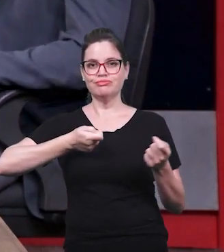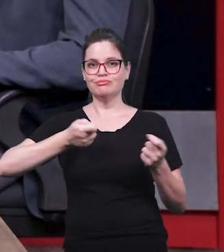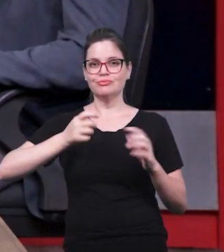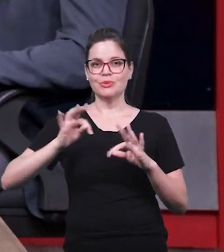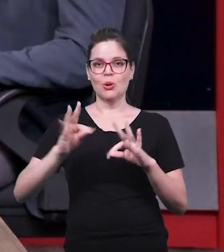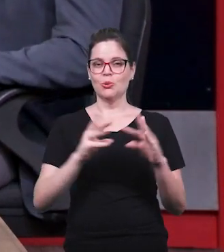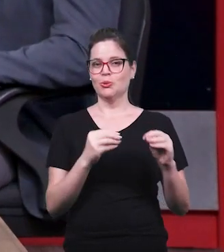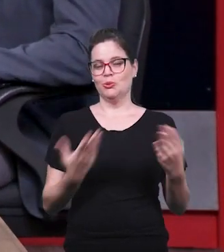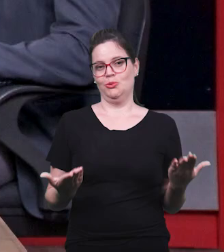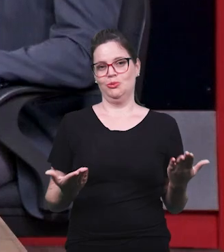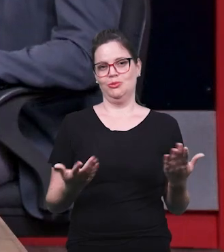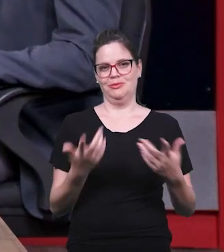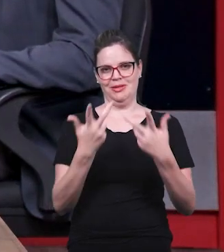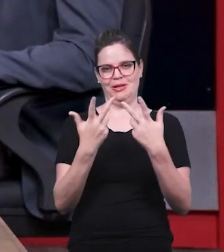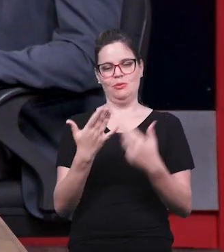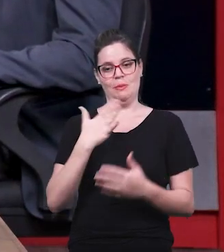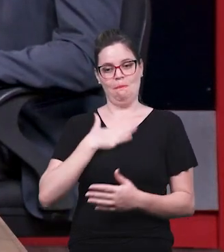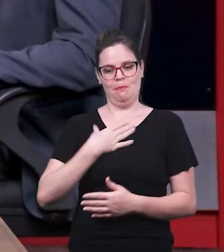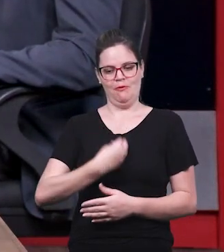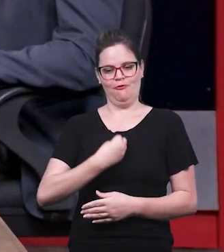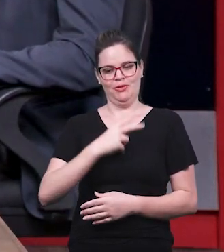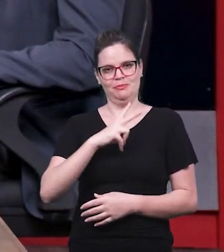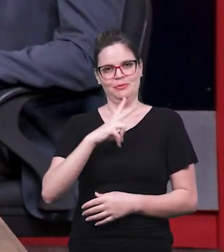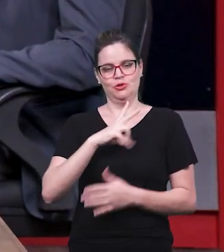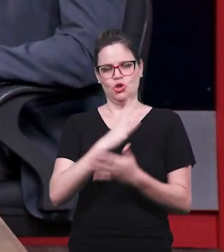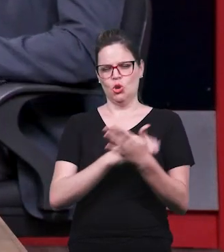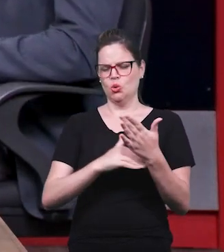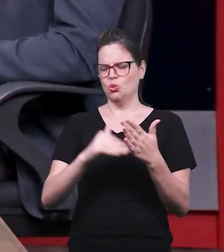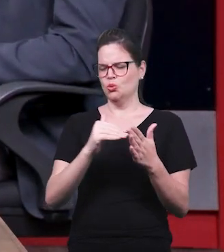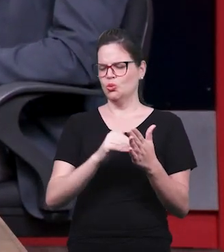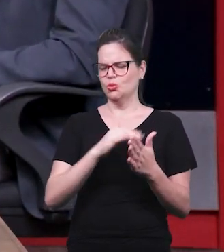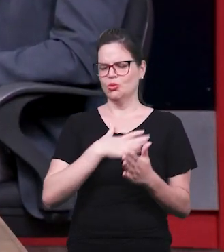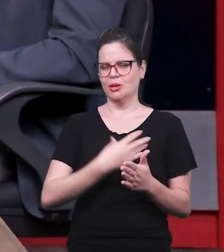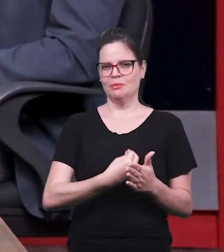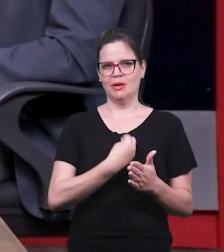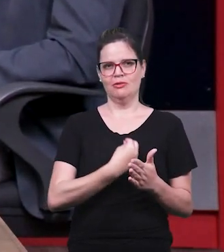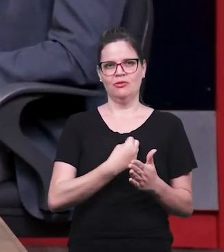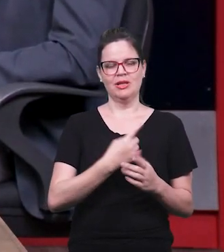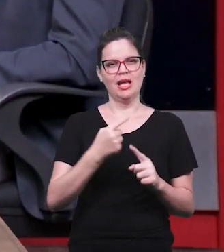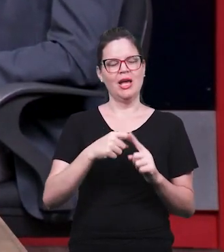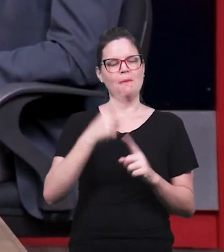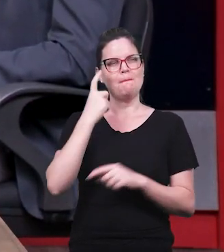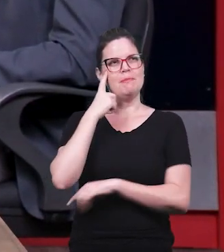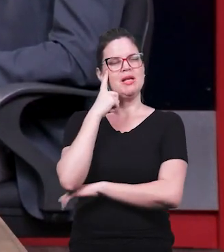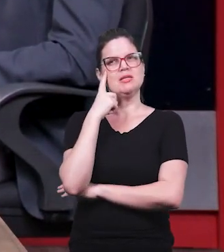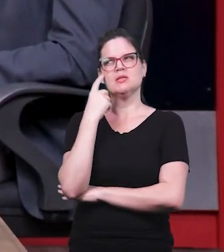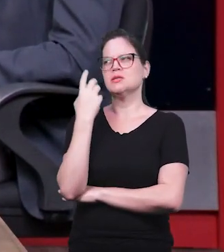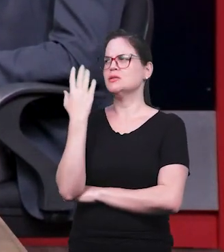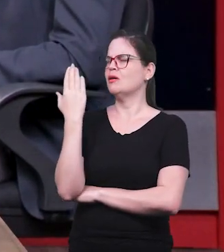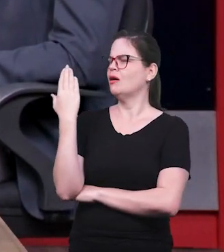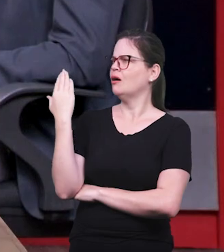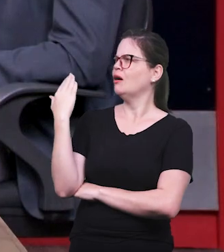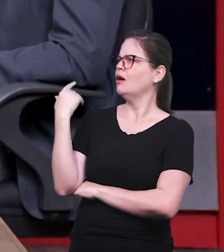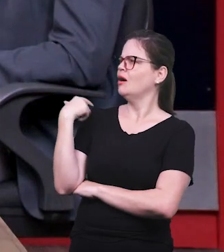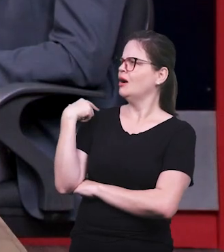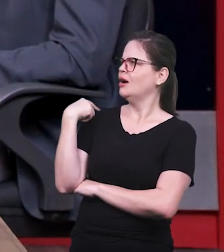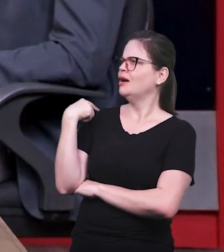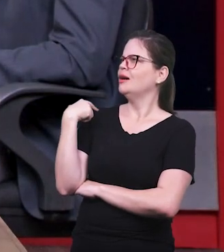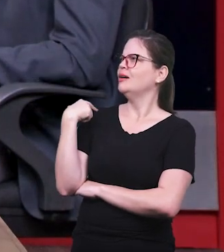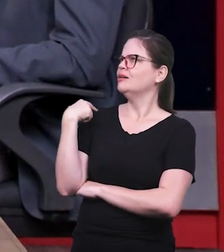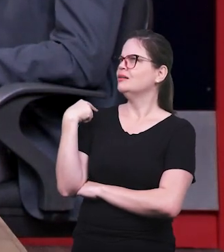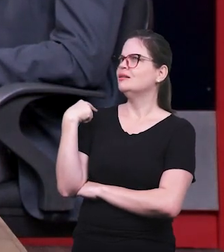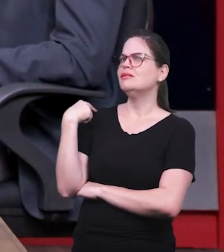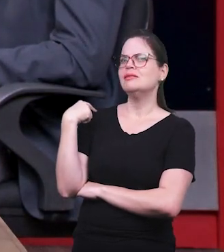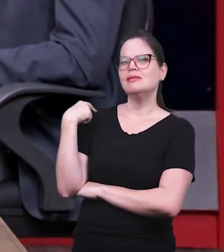meu caso em particular, toda a minha trajetória, né, quando eu olho para trás, né, eu glorifico ao Senhor,